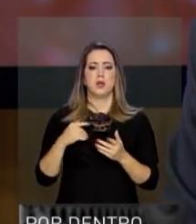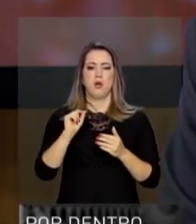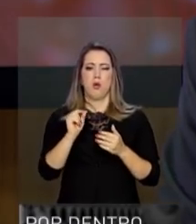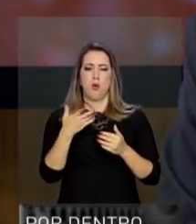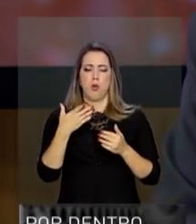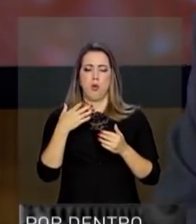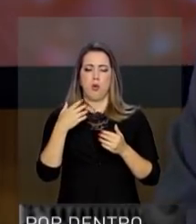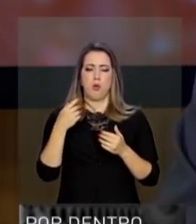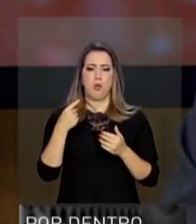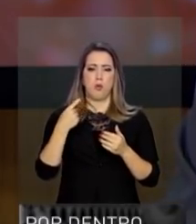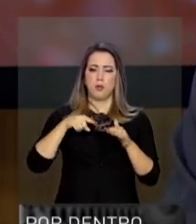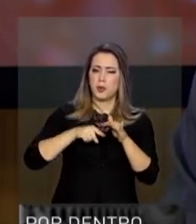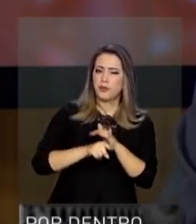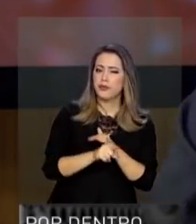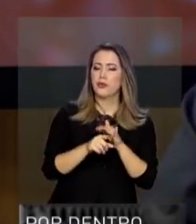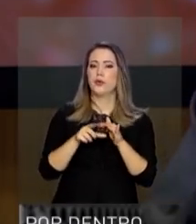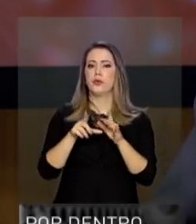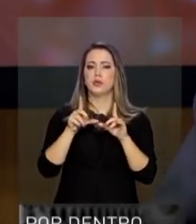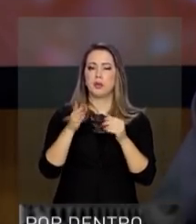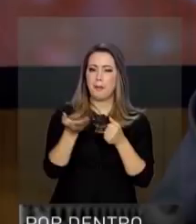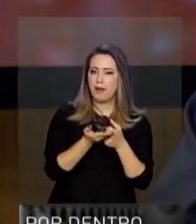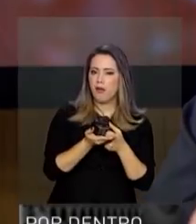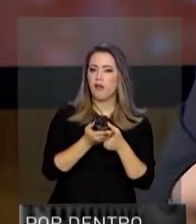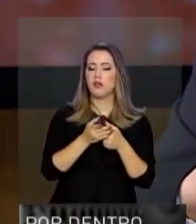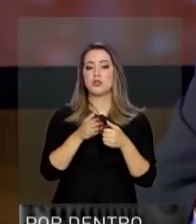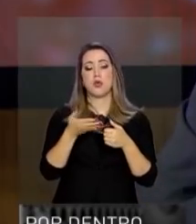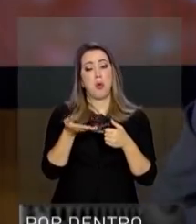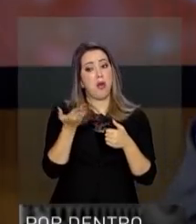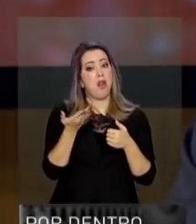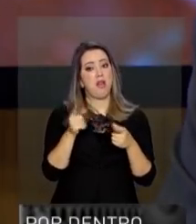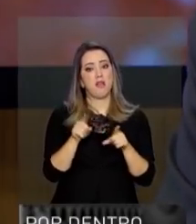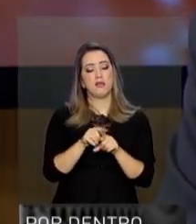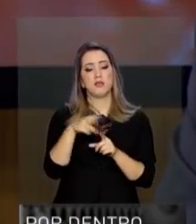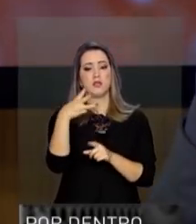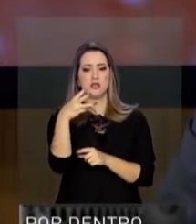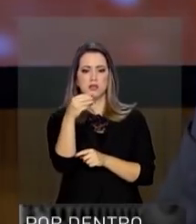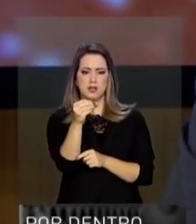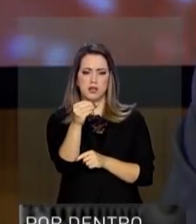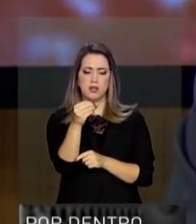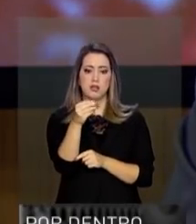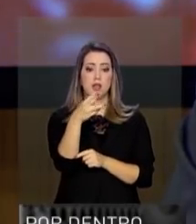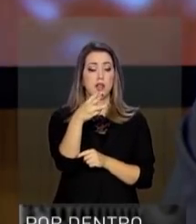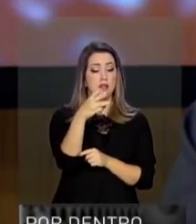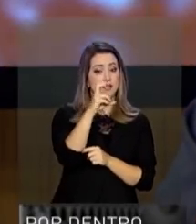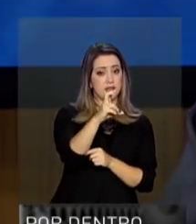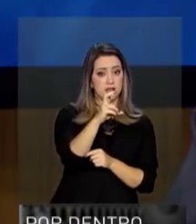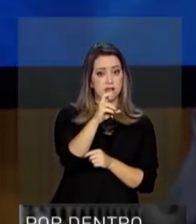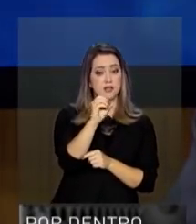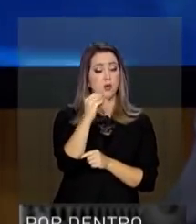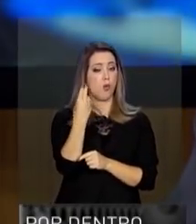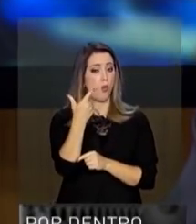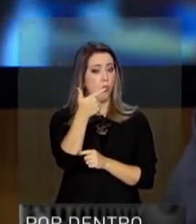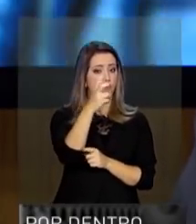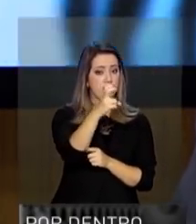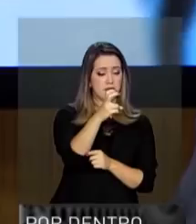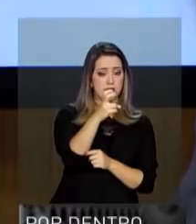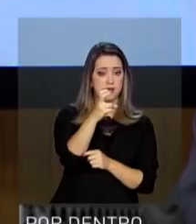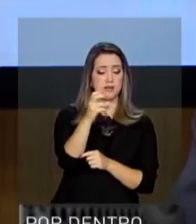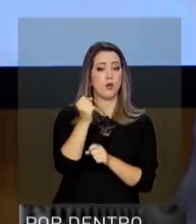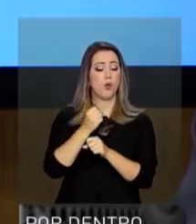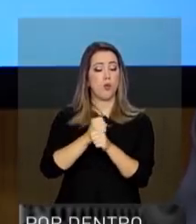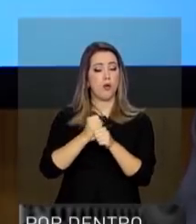ou leve, respectivamente, né? 35, 30 e 25 anos, só que sem idade mínima. E elas terão uma aposentadoria no valor